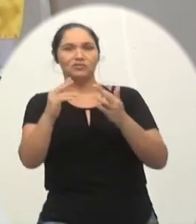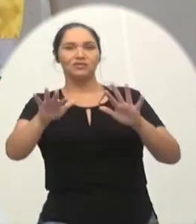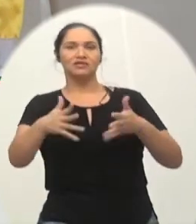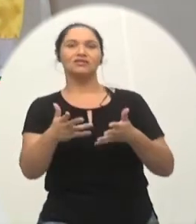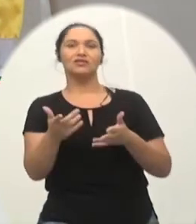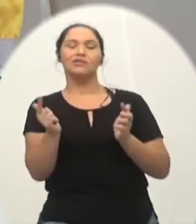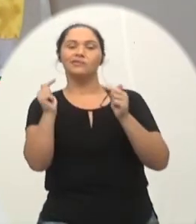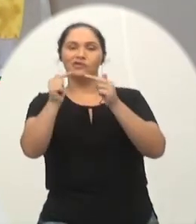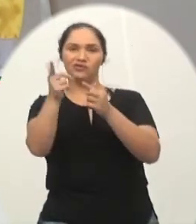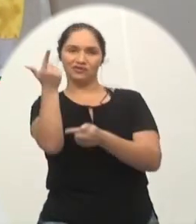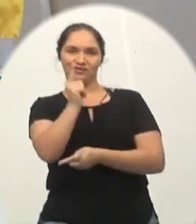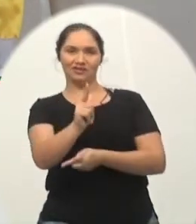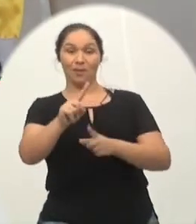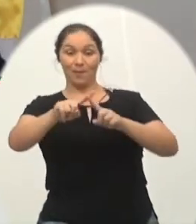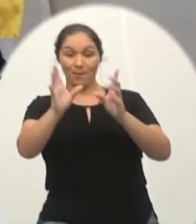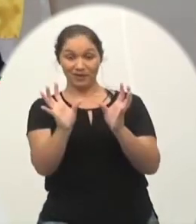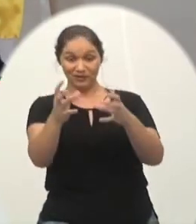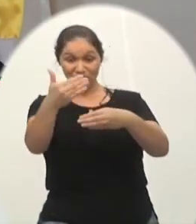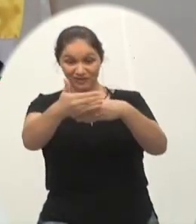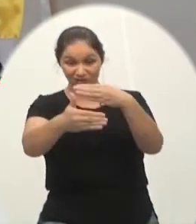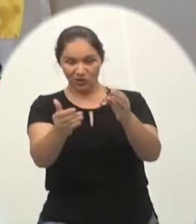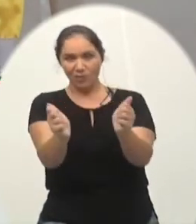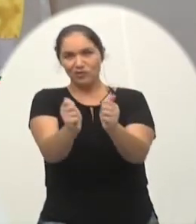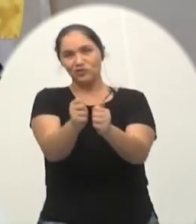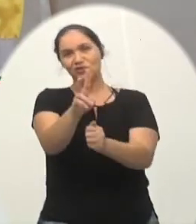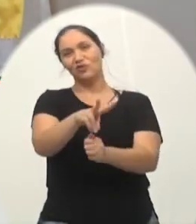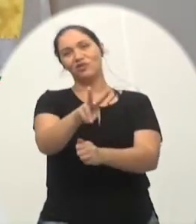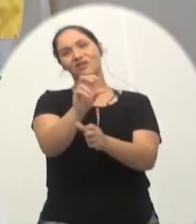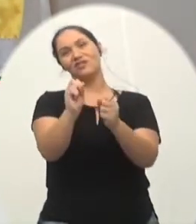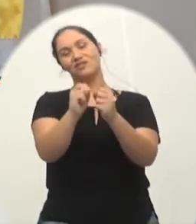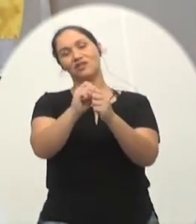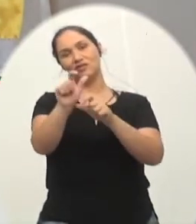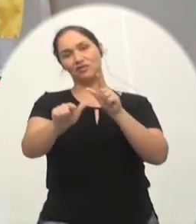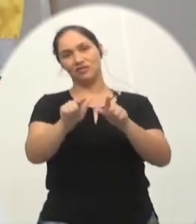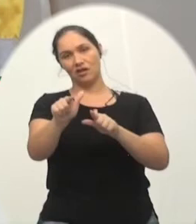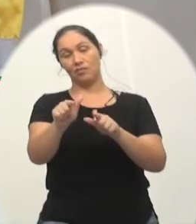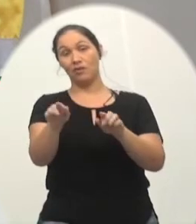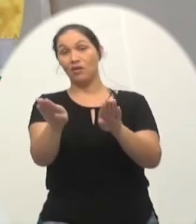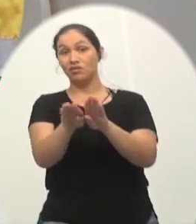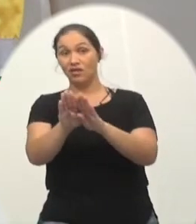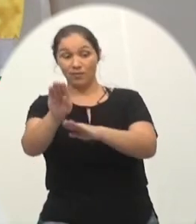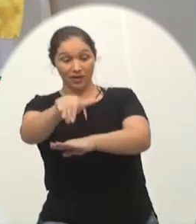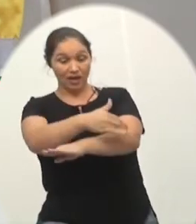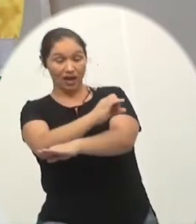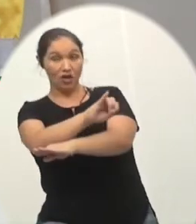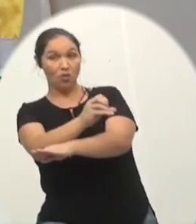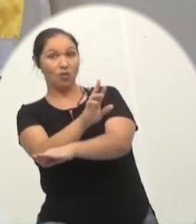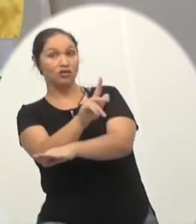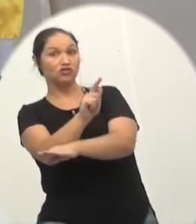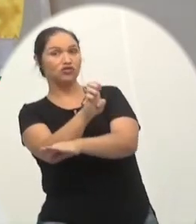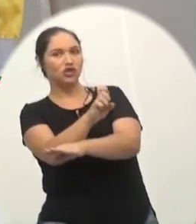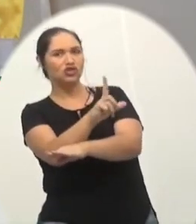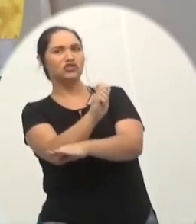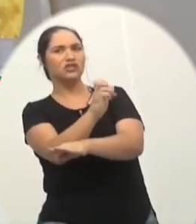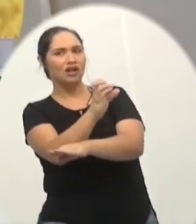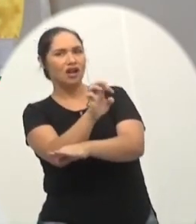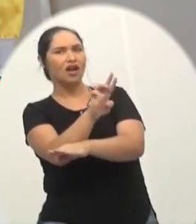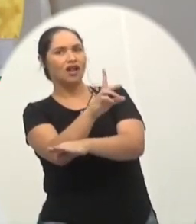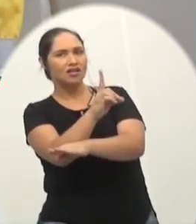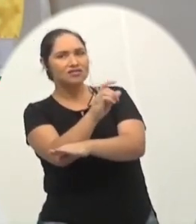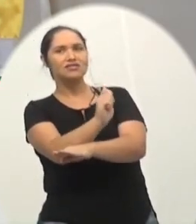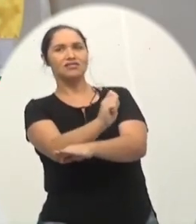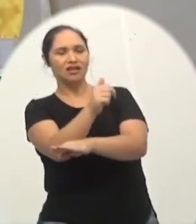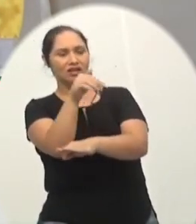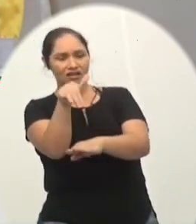de obras está fazendo esse trabalho junto com os demais vereadores. A Jorge Lacerda, bem lembrado, vereador Ademir, uma luta de muito e muito tempo, onde